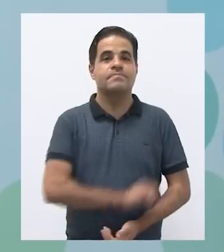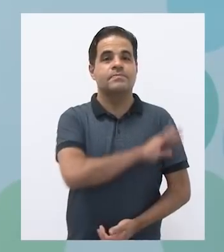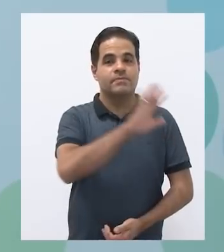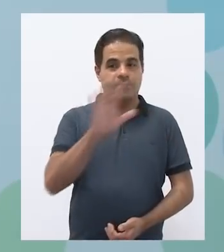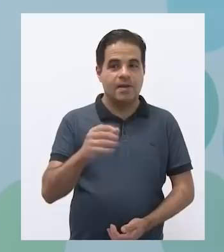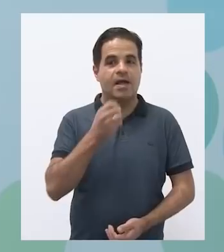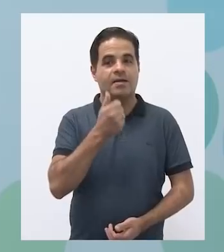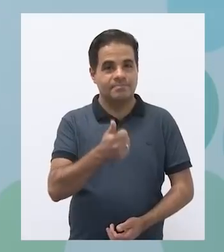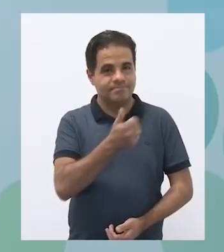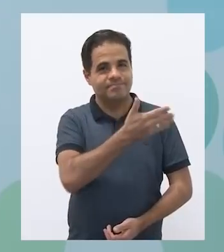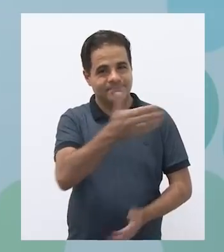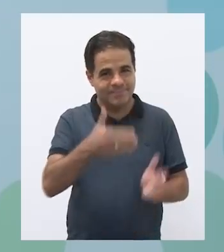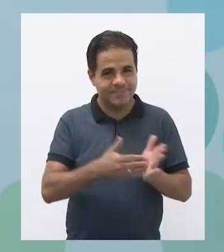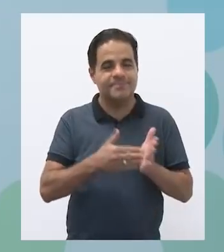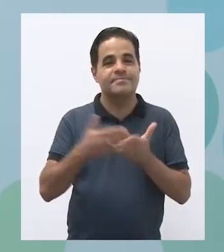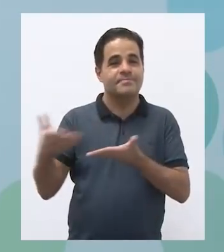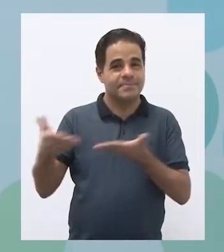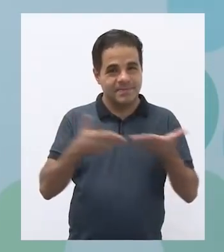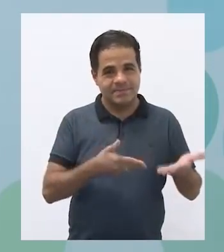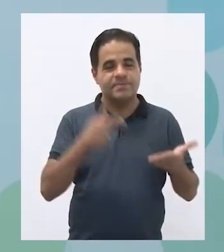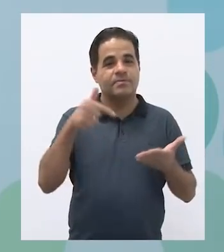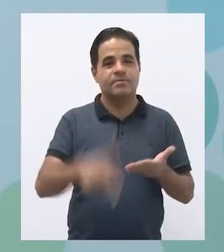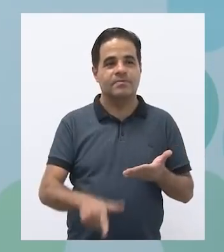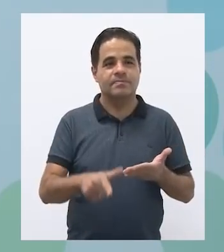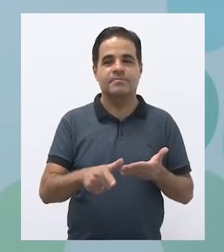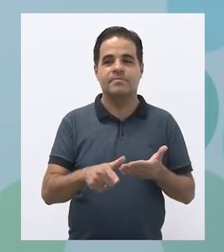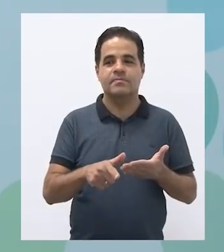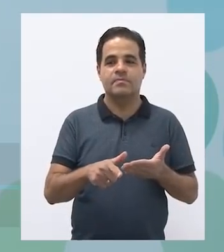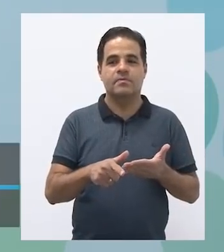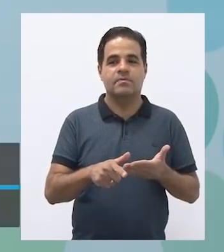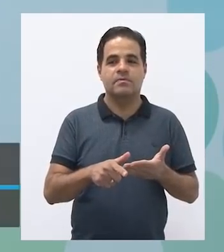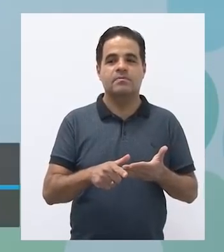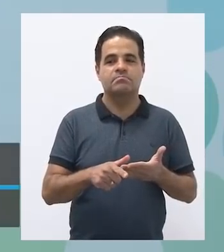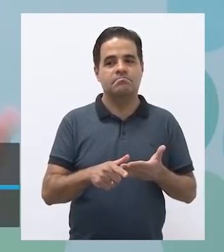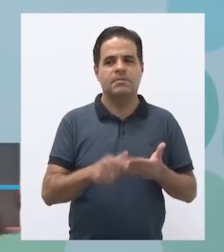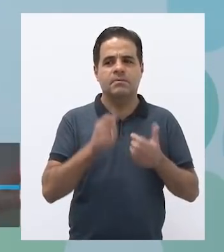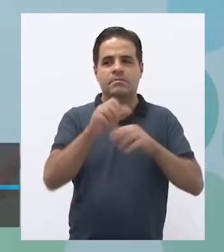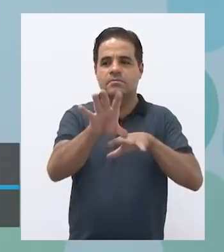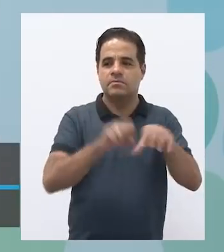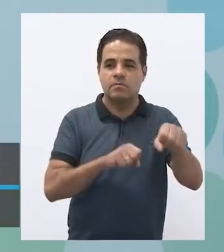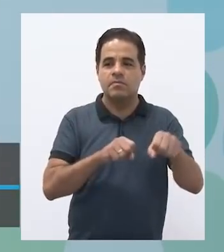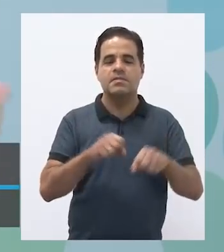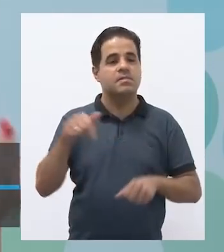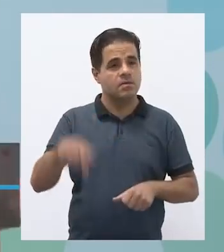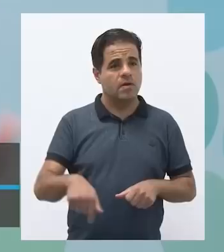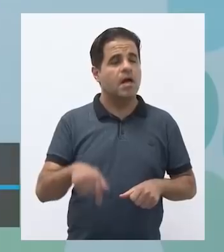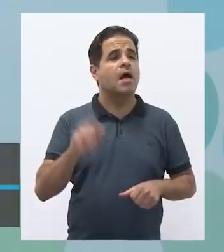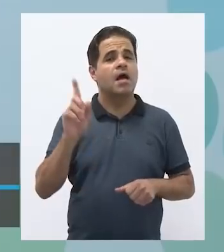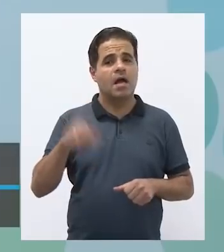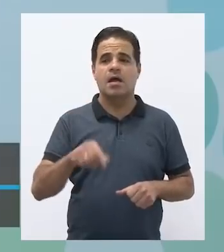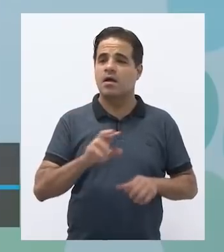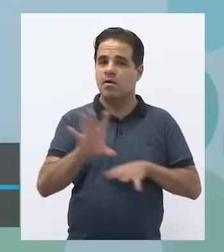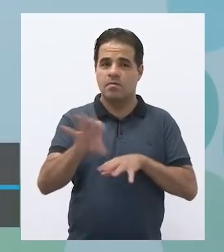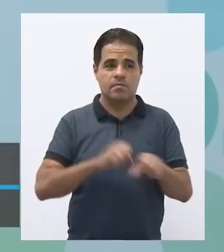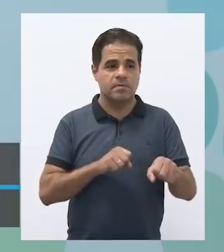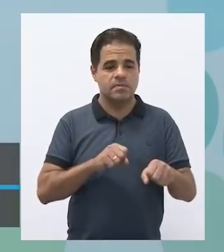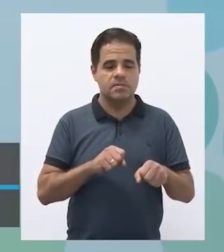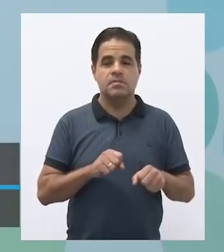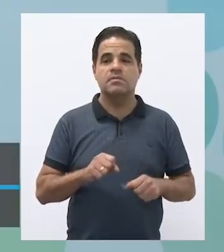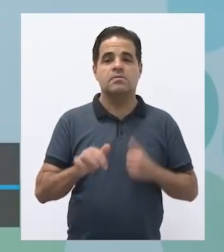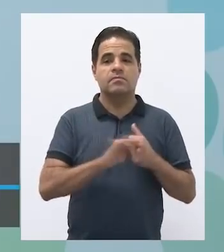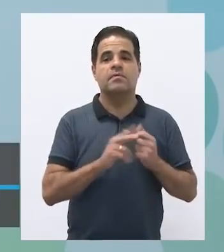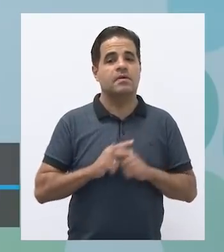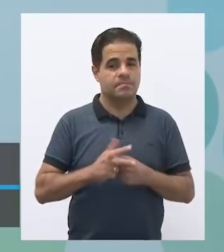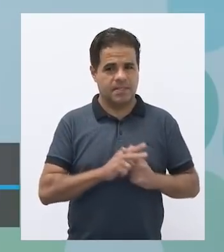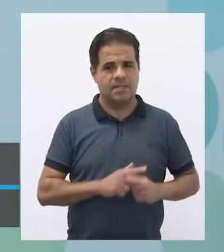Olá, servidores, sejam todos bem-vindos aí a mais uma formação nossa. Hoje, na verdade, não é bem uma formação como a gente faz sobre as